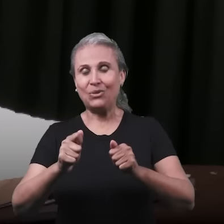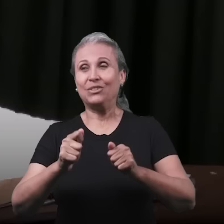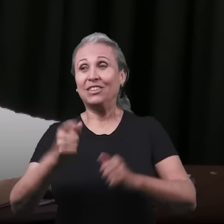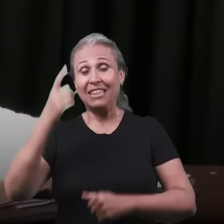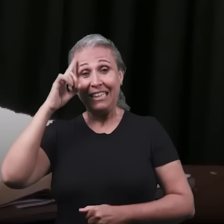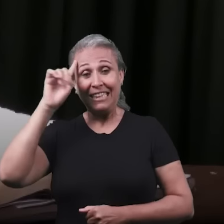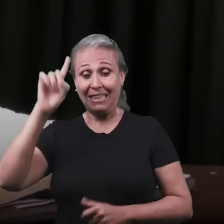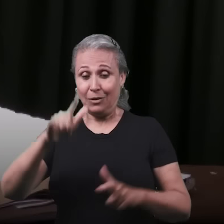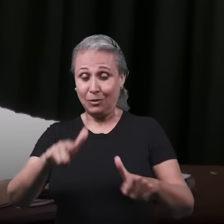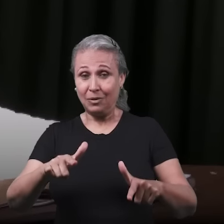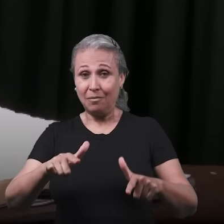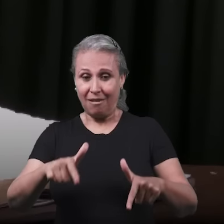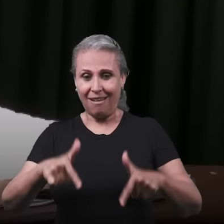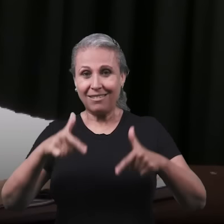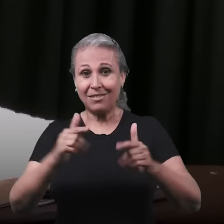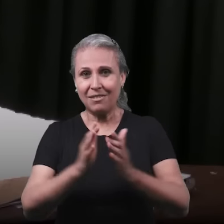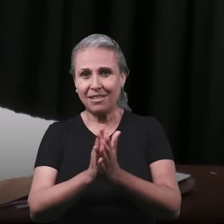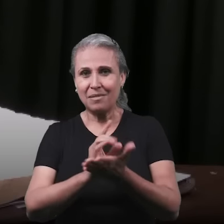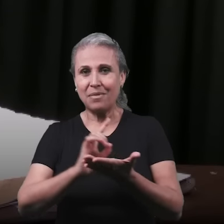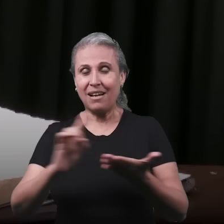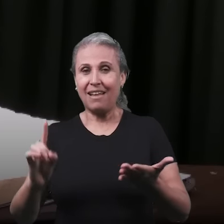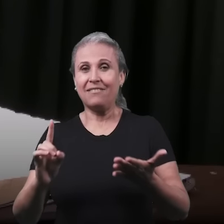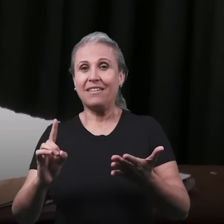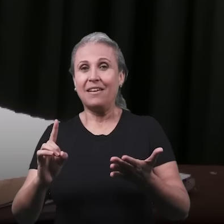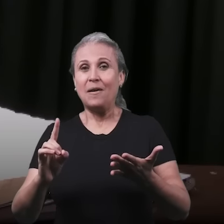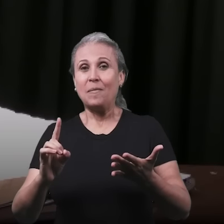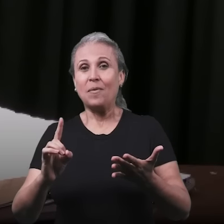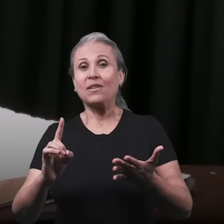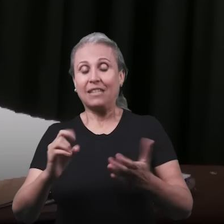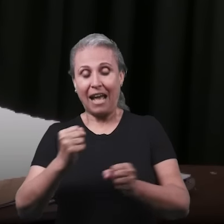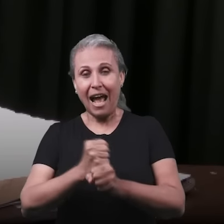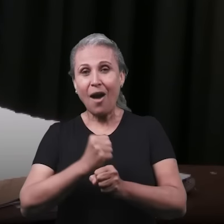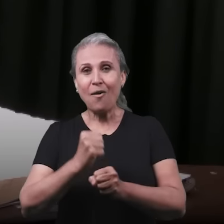da sua palavra, possa realizar a